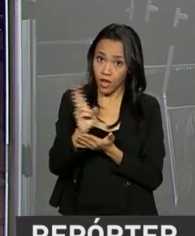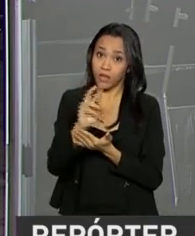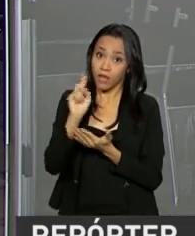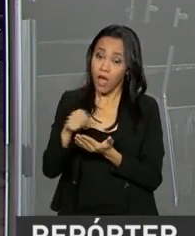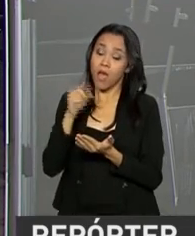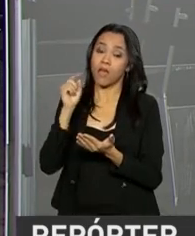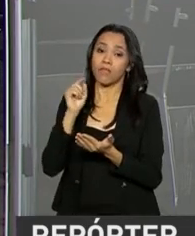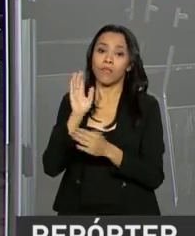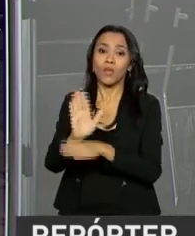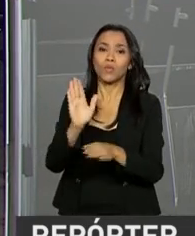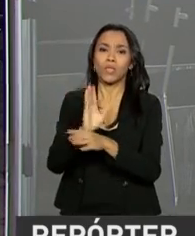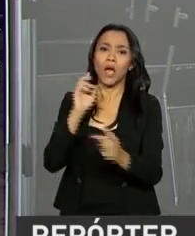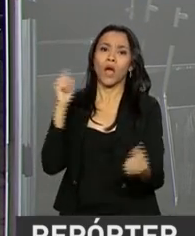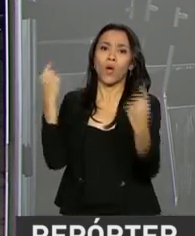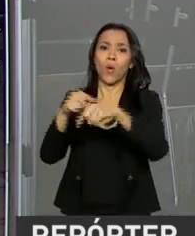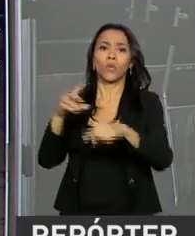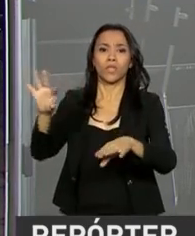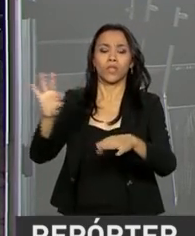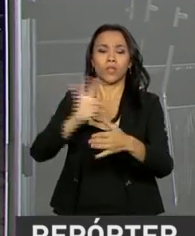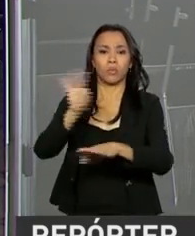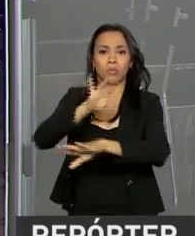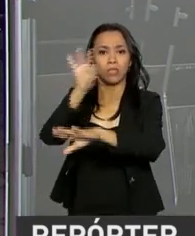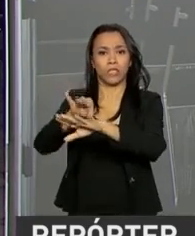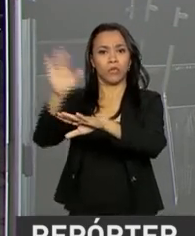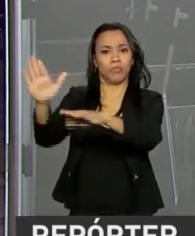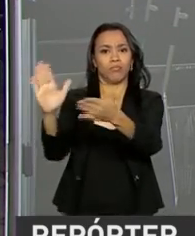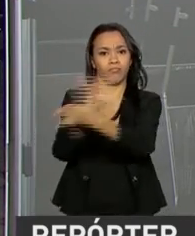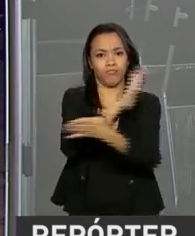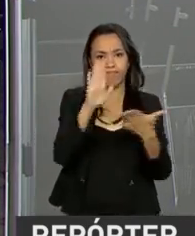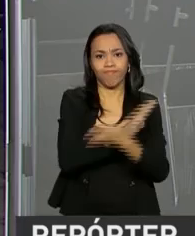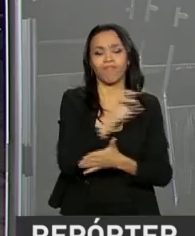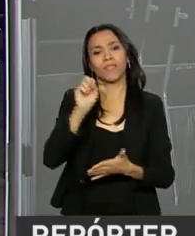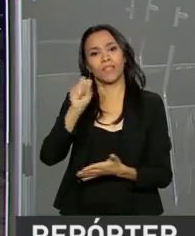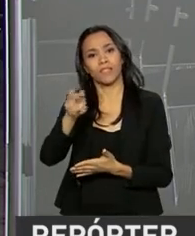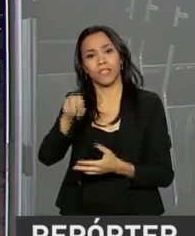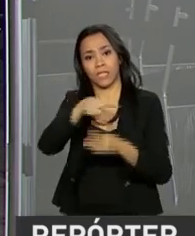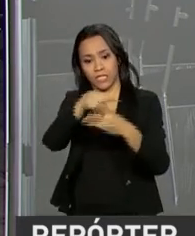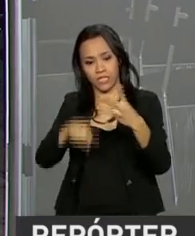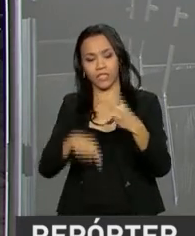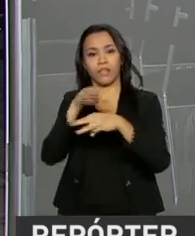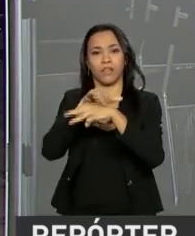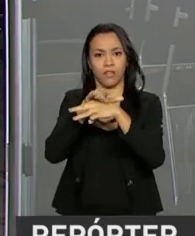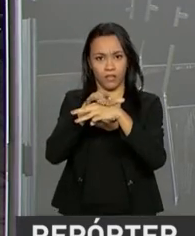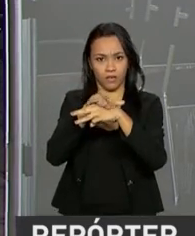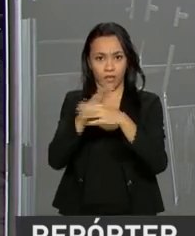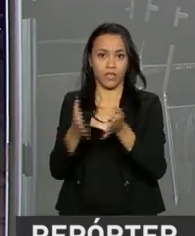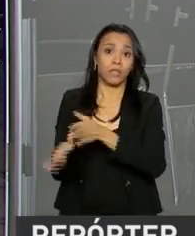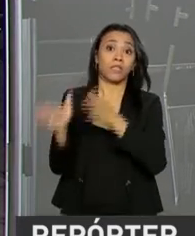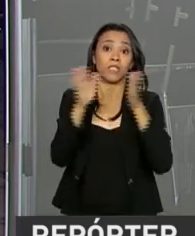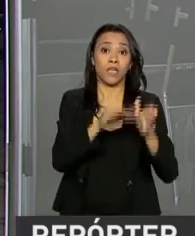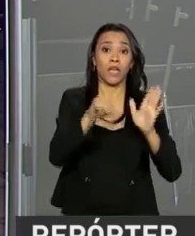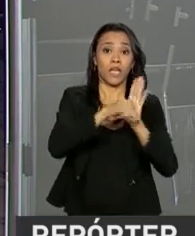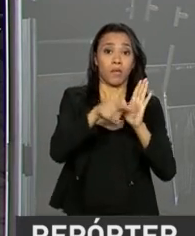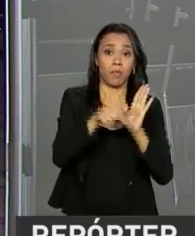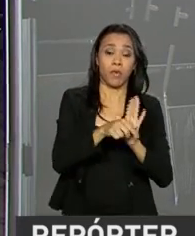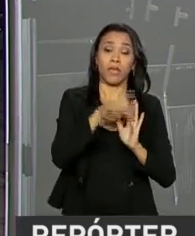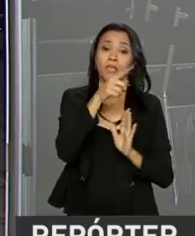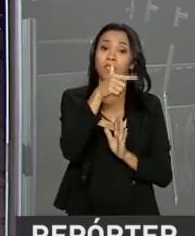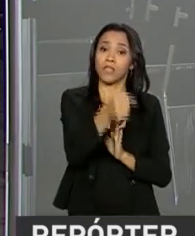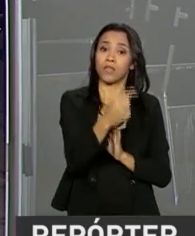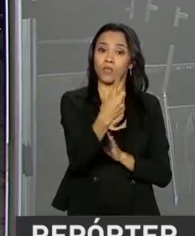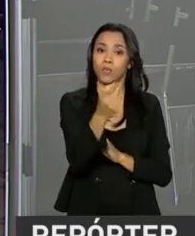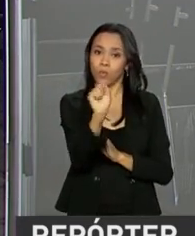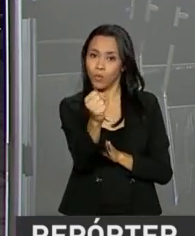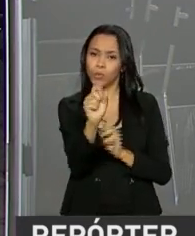ao mosquito aedes aegypti que transmite a dengue chikungunya e os dica vírus já mp 718